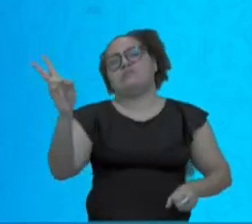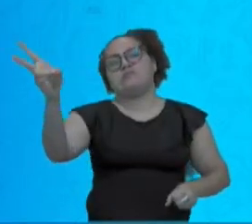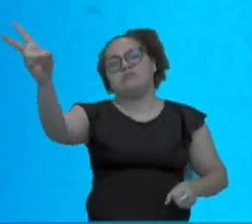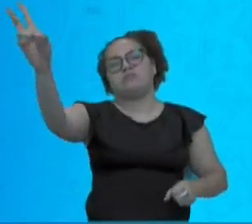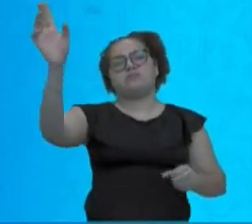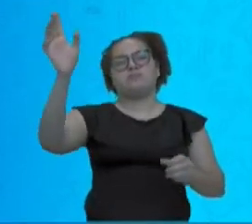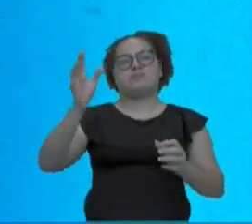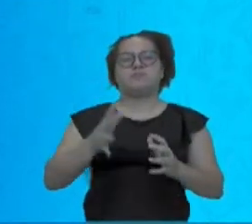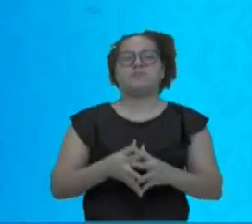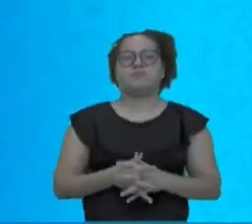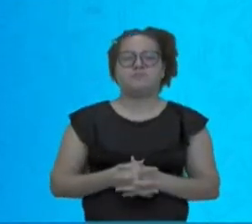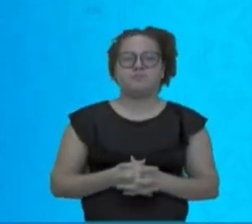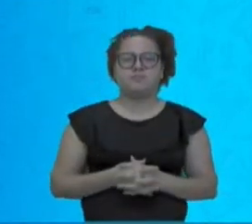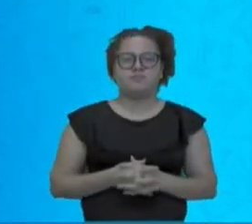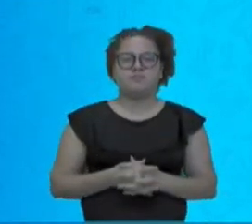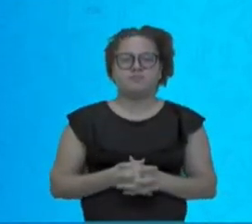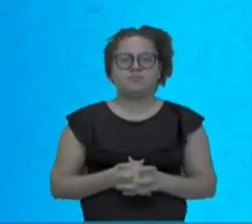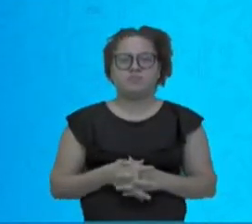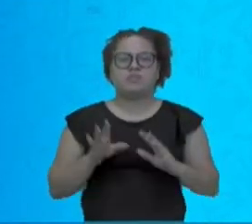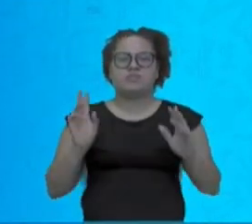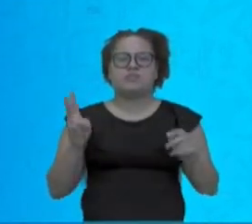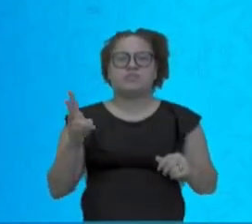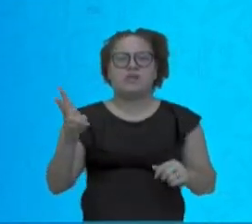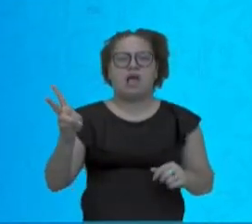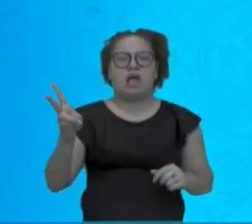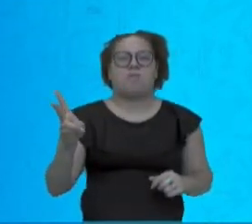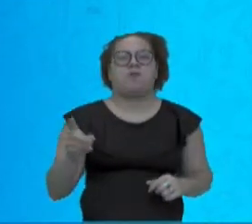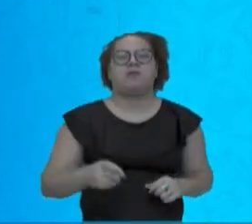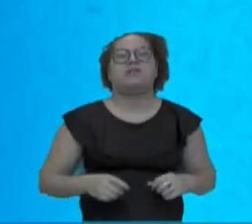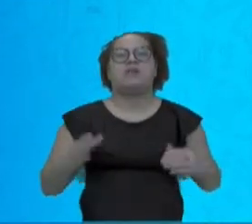Certo? Verão.